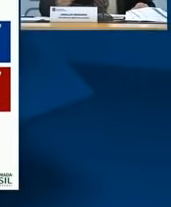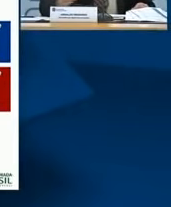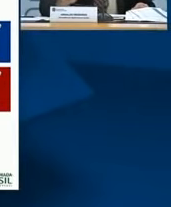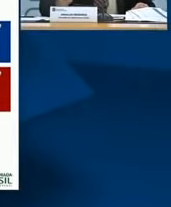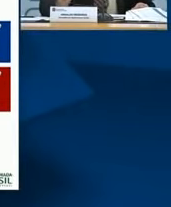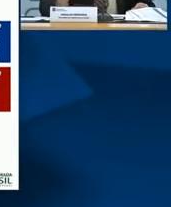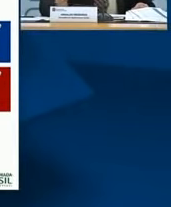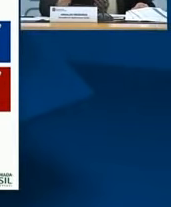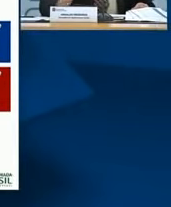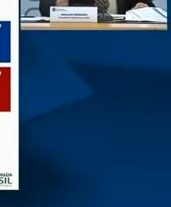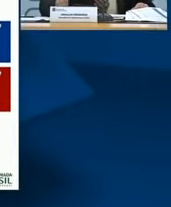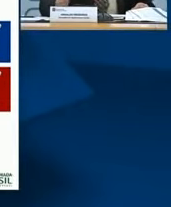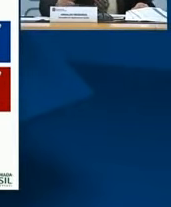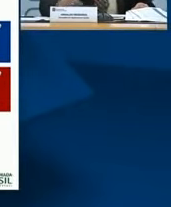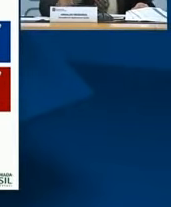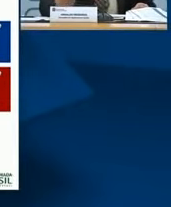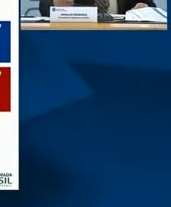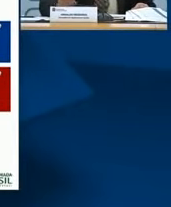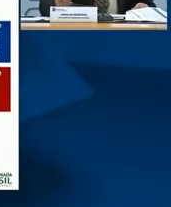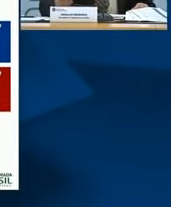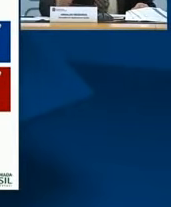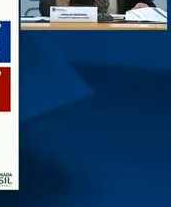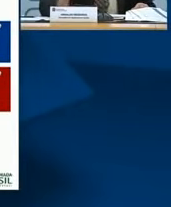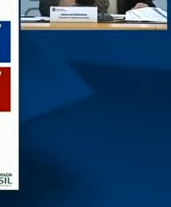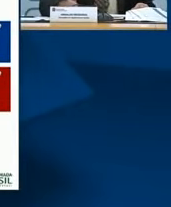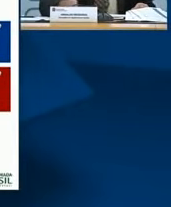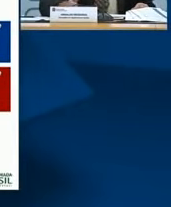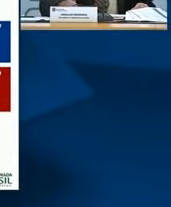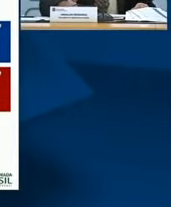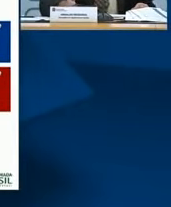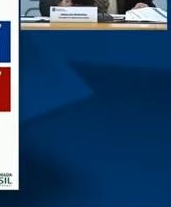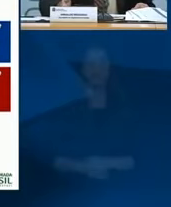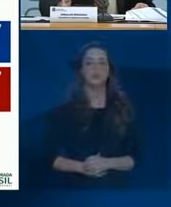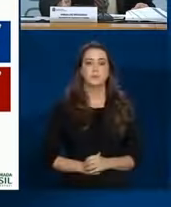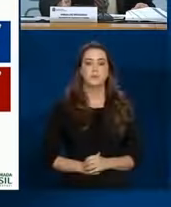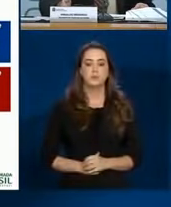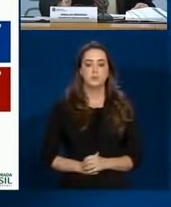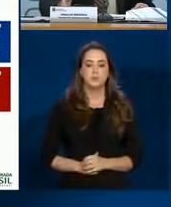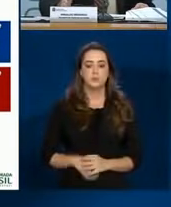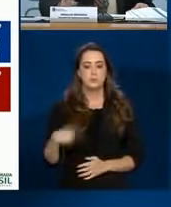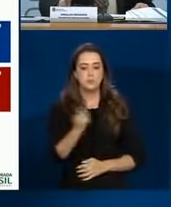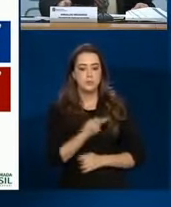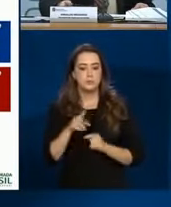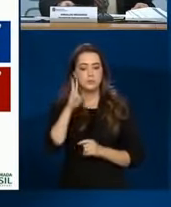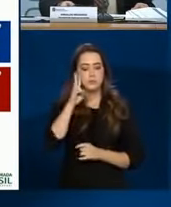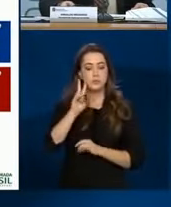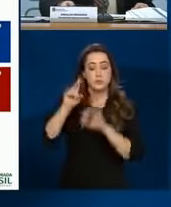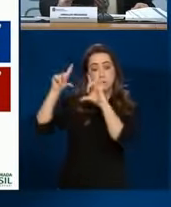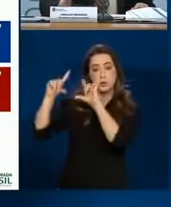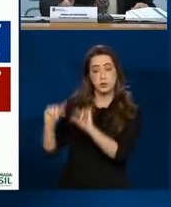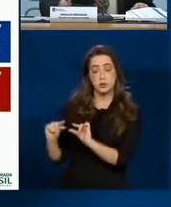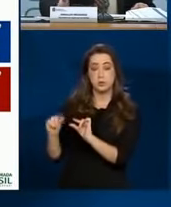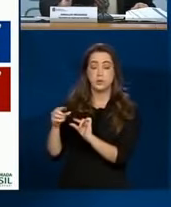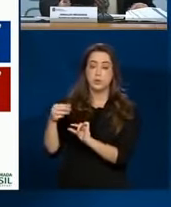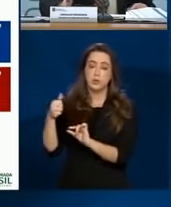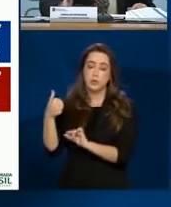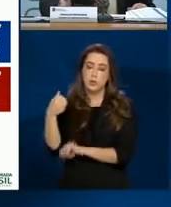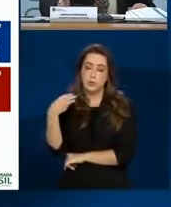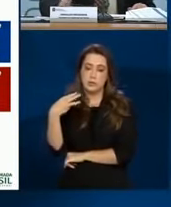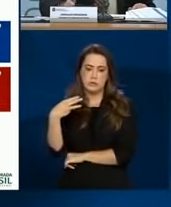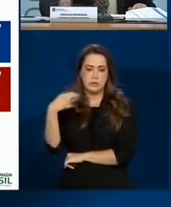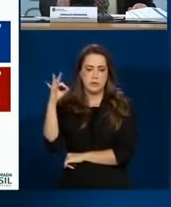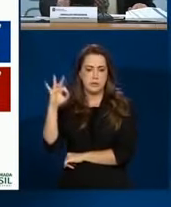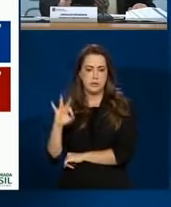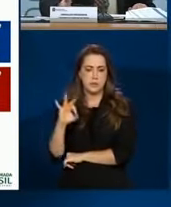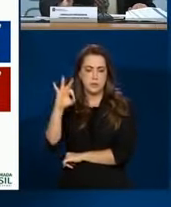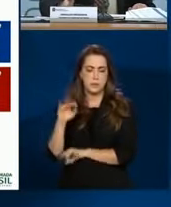também uma tendência de queda entre a semana 30ª e a 31ª, de 3%, e uma redução